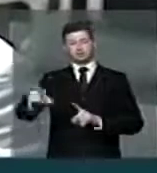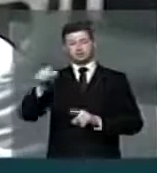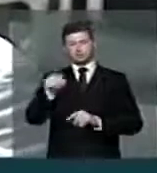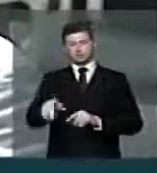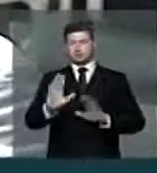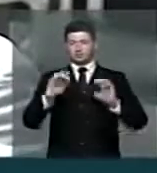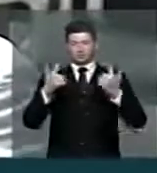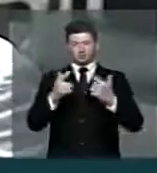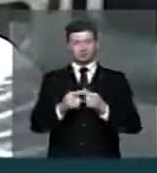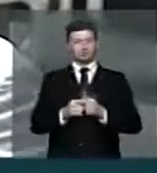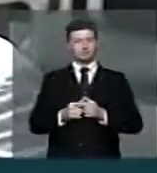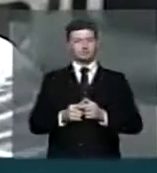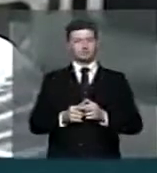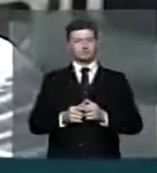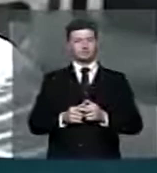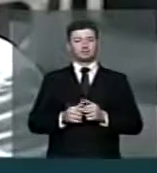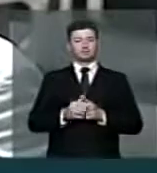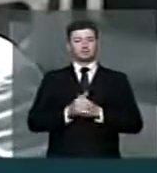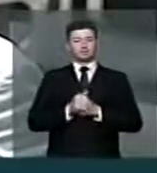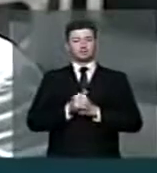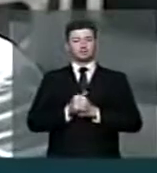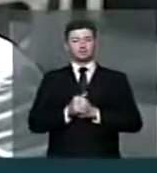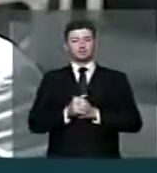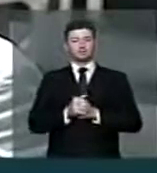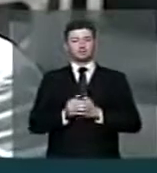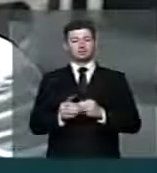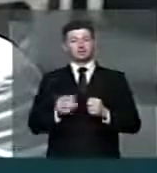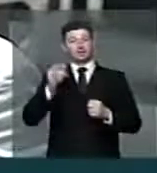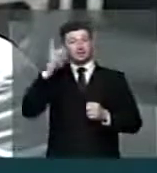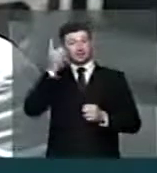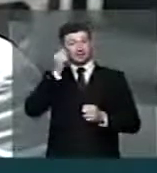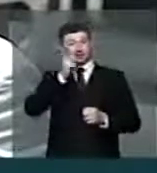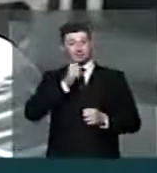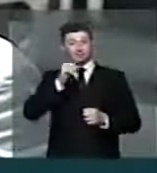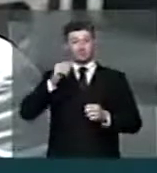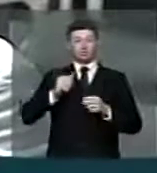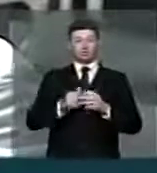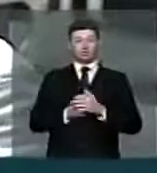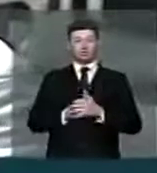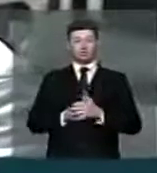deles, isso a decisão é nacional. A deputada já tinha